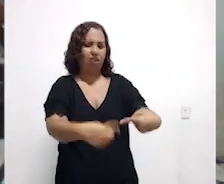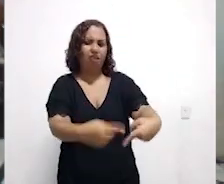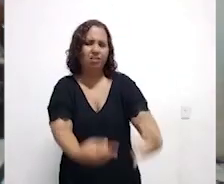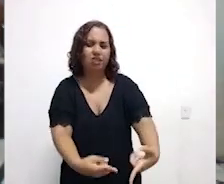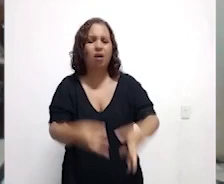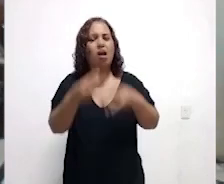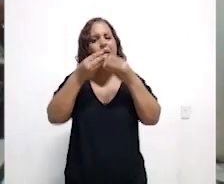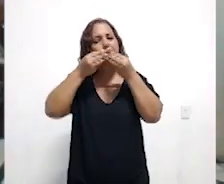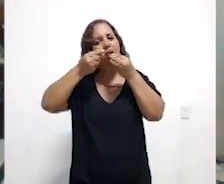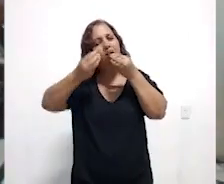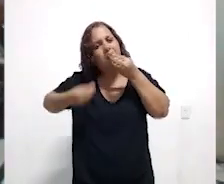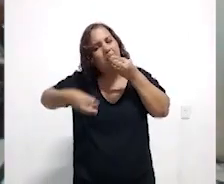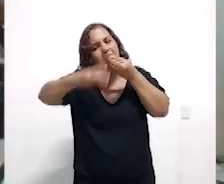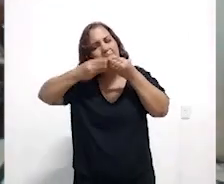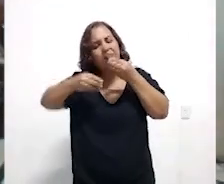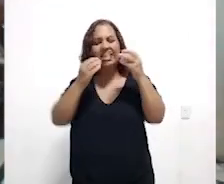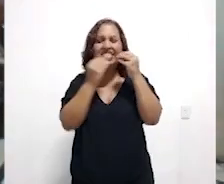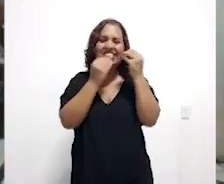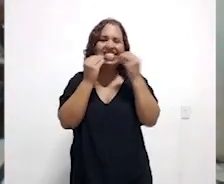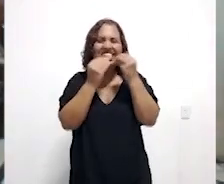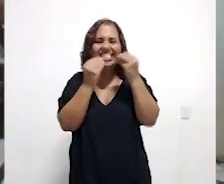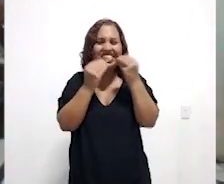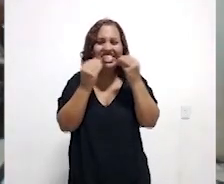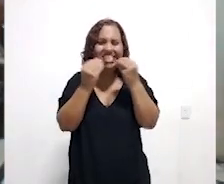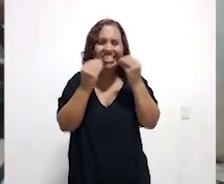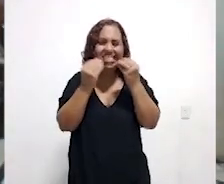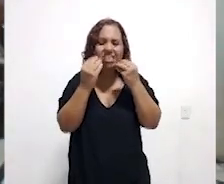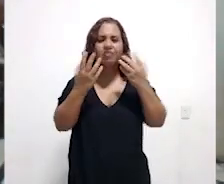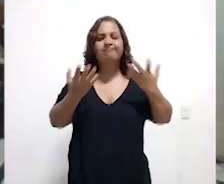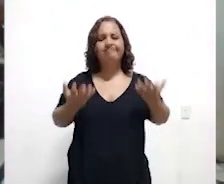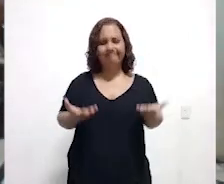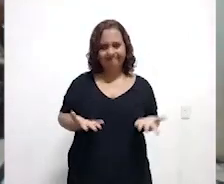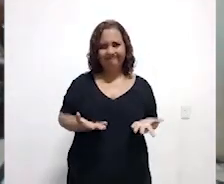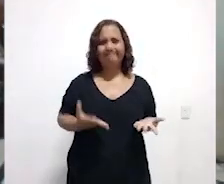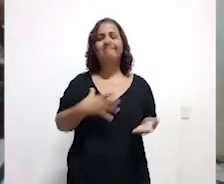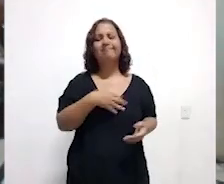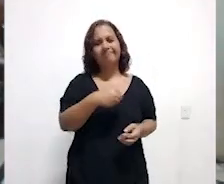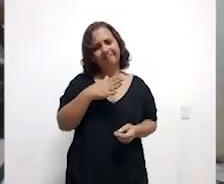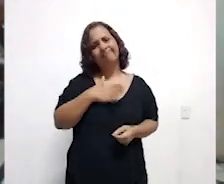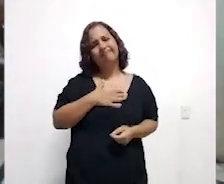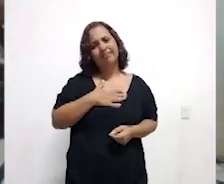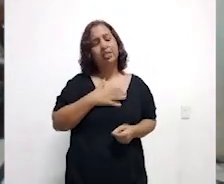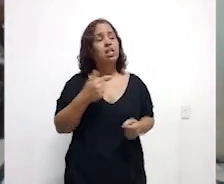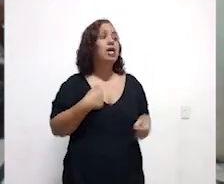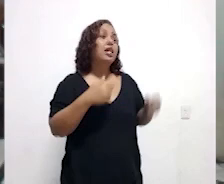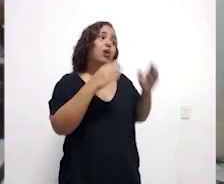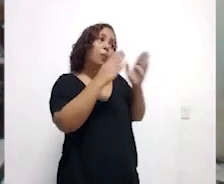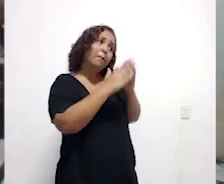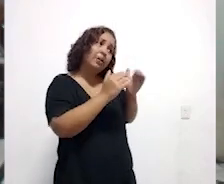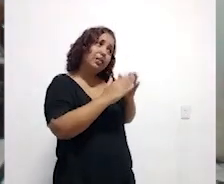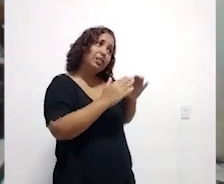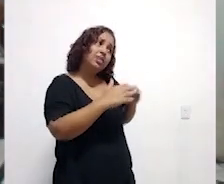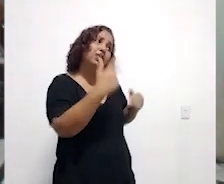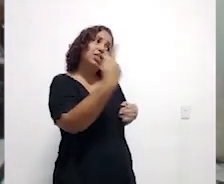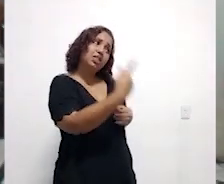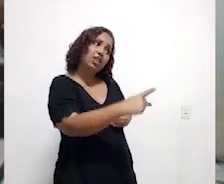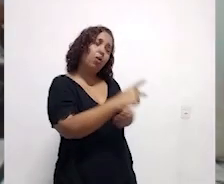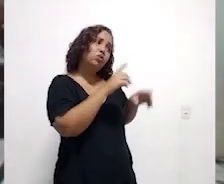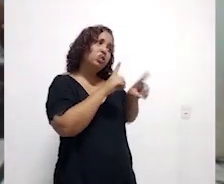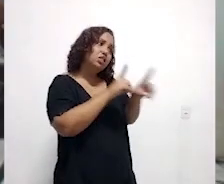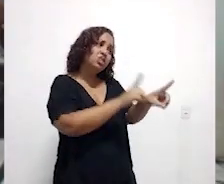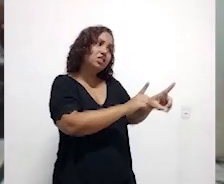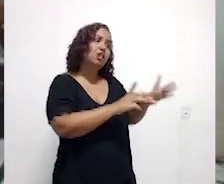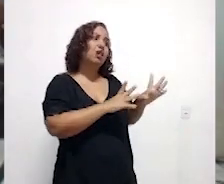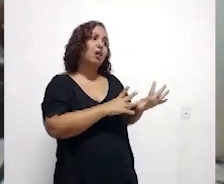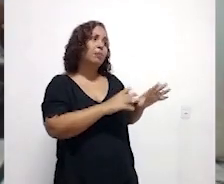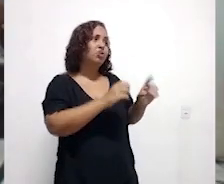boca, range os dentes e fica rígido. Pedi aos teus discípulos que expulsassem o espírito, mas